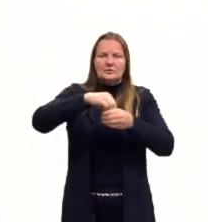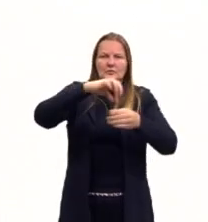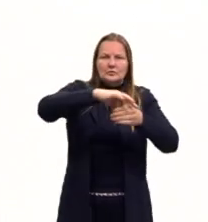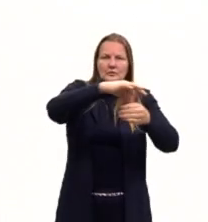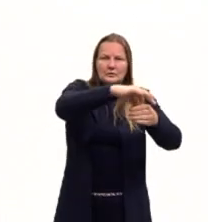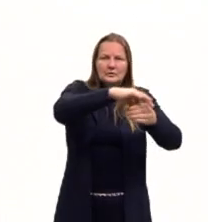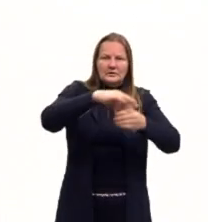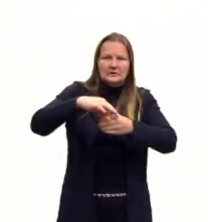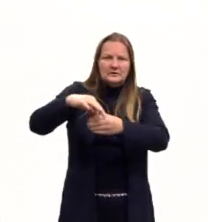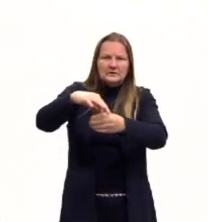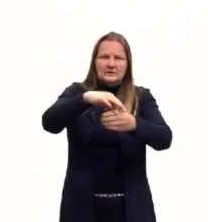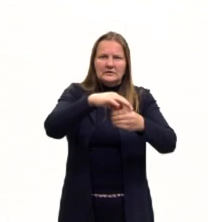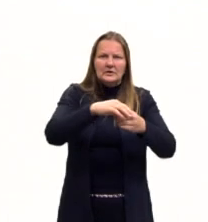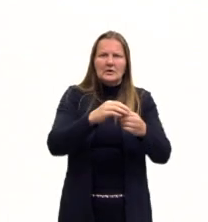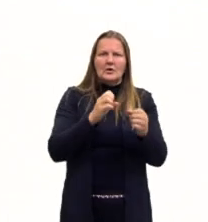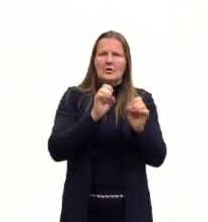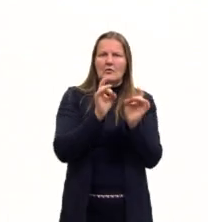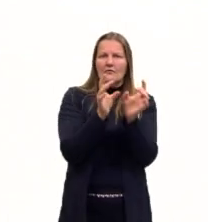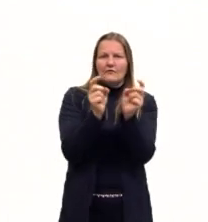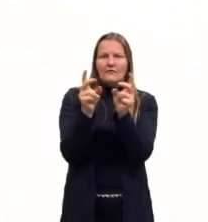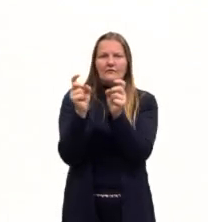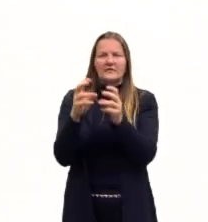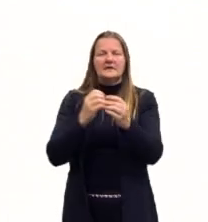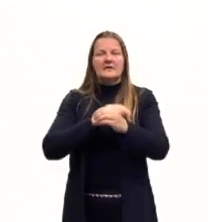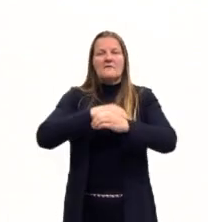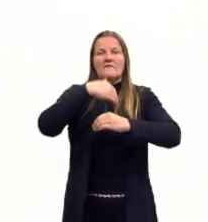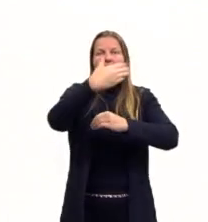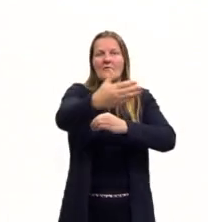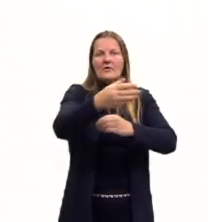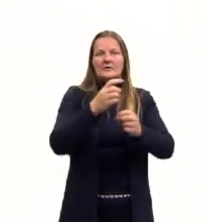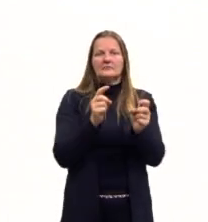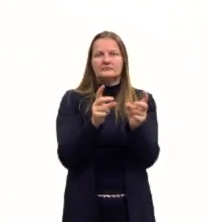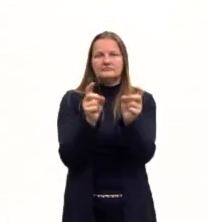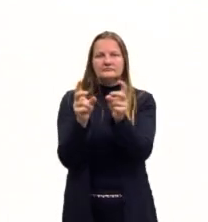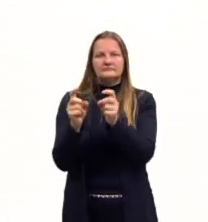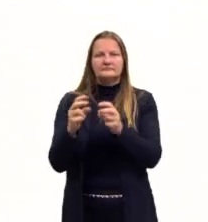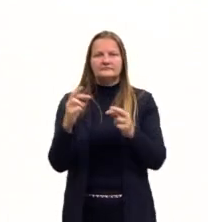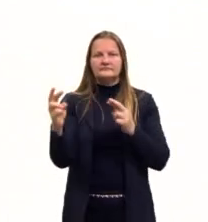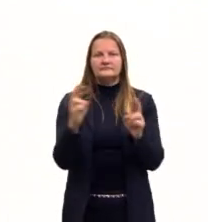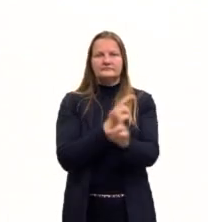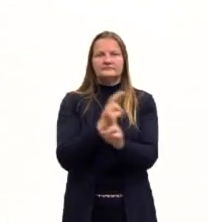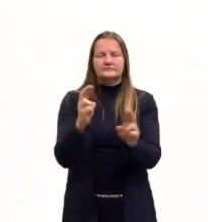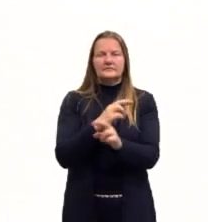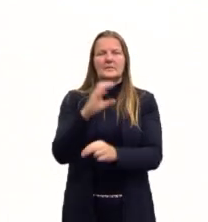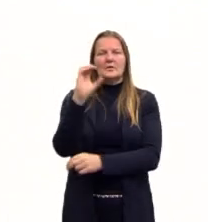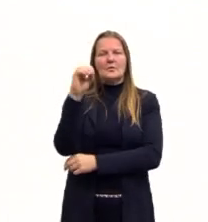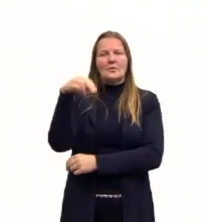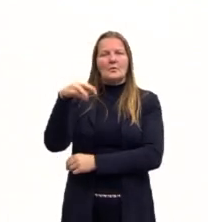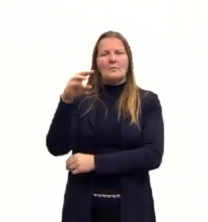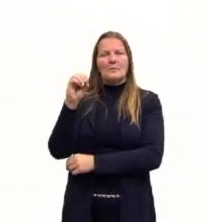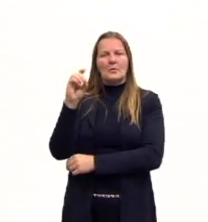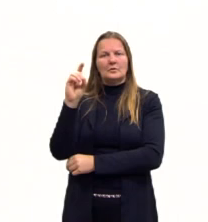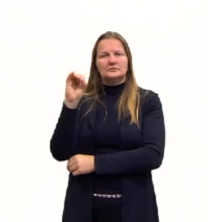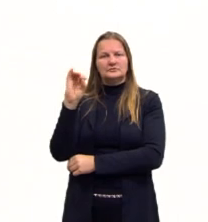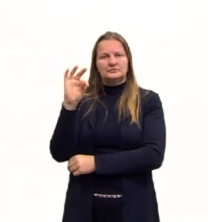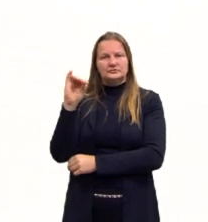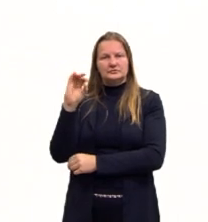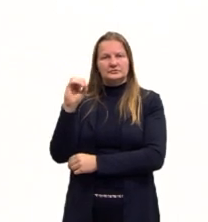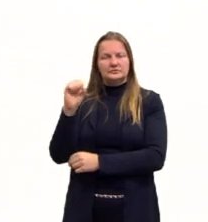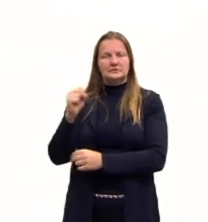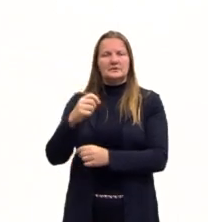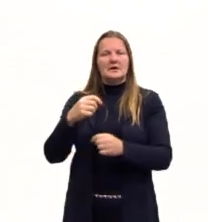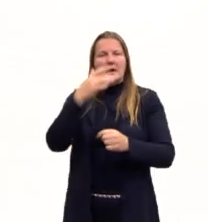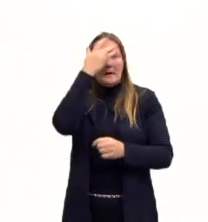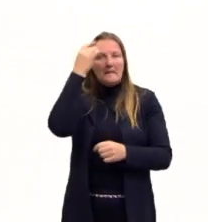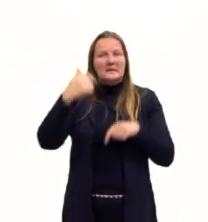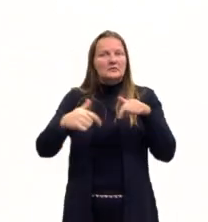voltado para o mercado externo nessa relacionado aí com commodities certa mão de obra